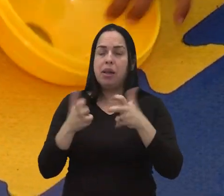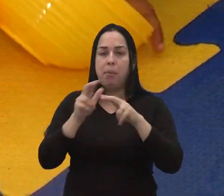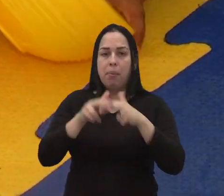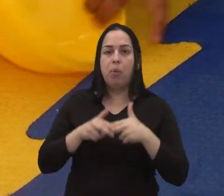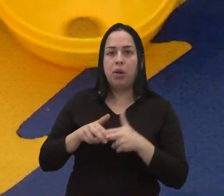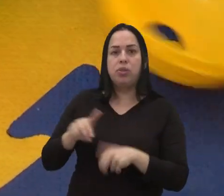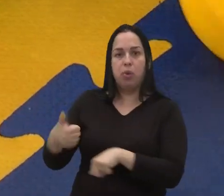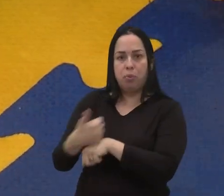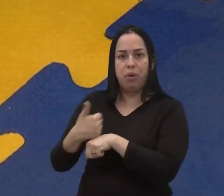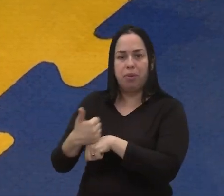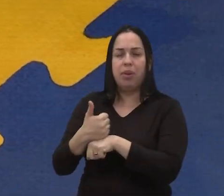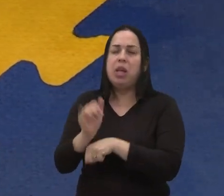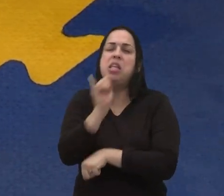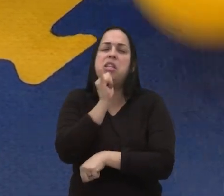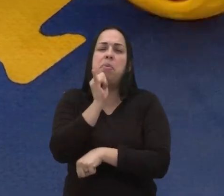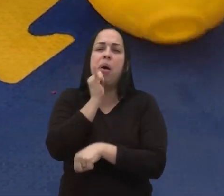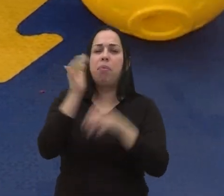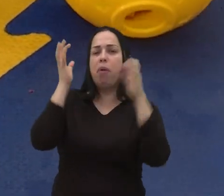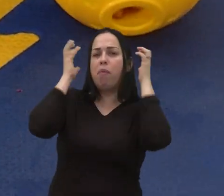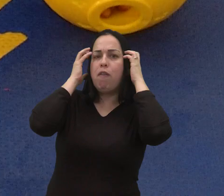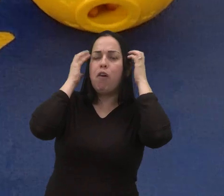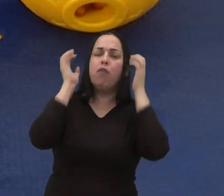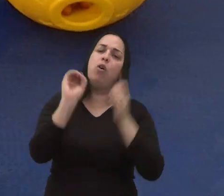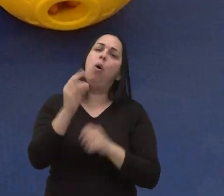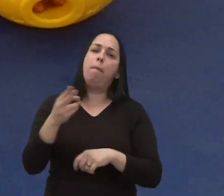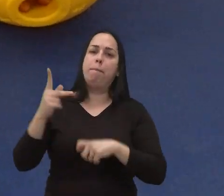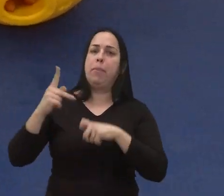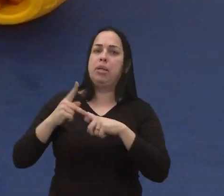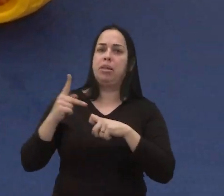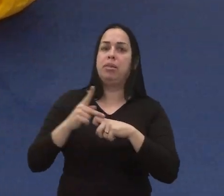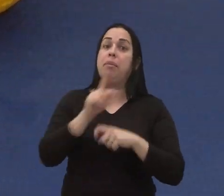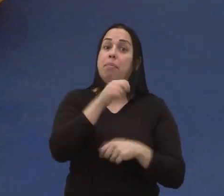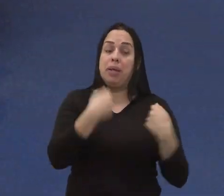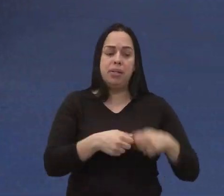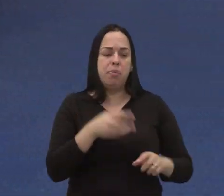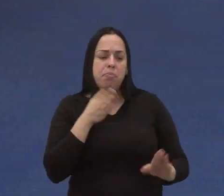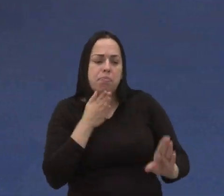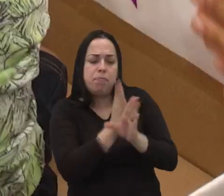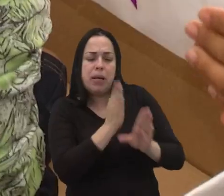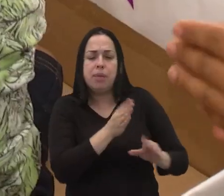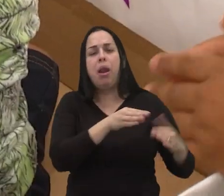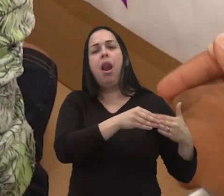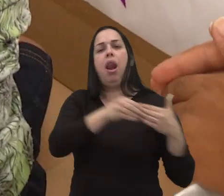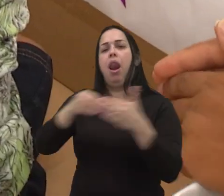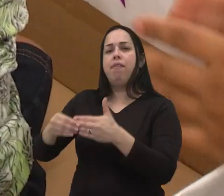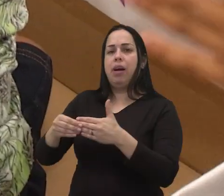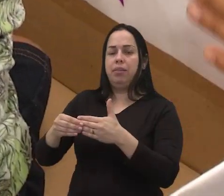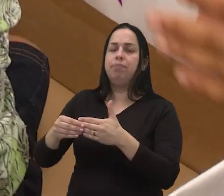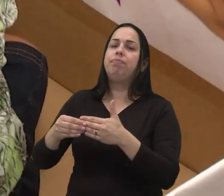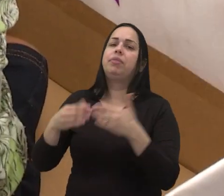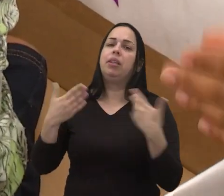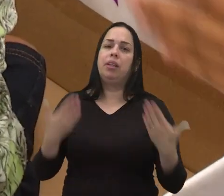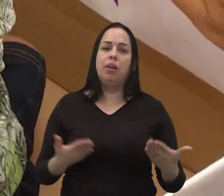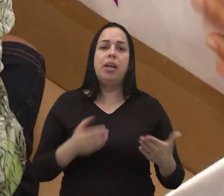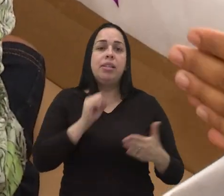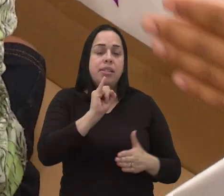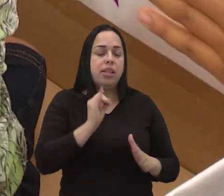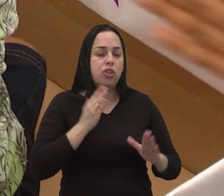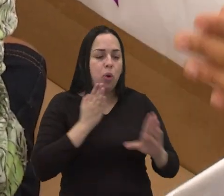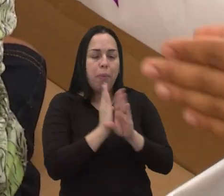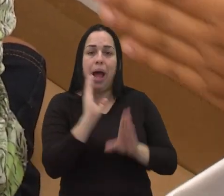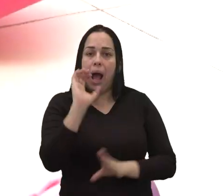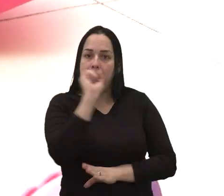um especialista, como uma fono ou um pediatra, devem ser procurados. Quanto mais cedo o diagnóstico